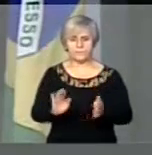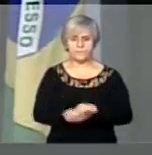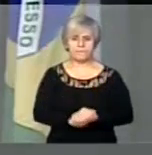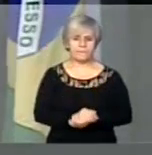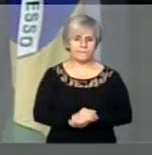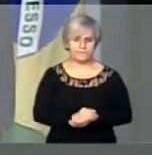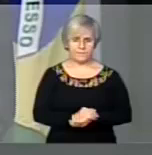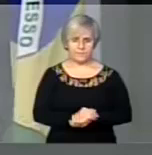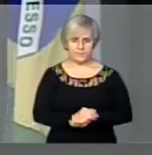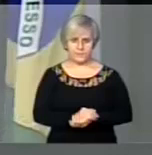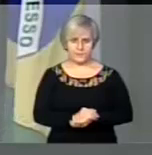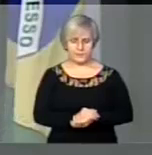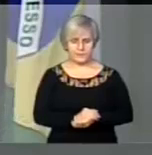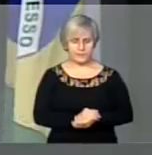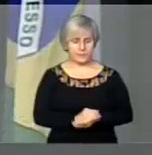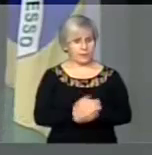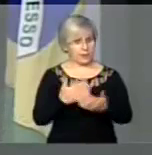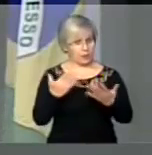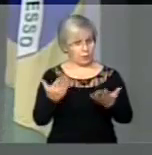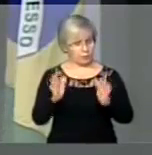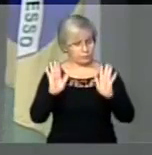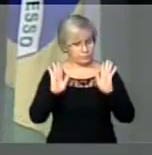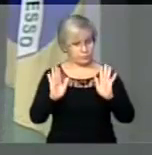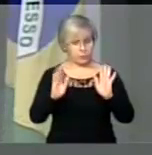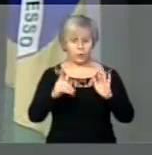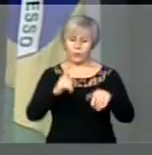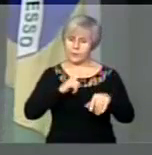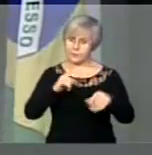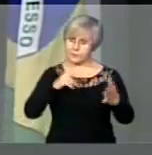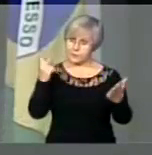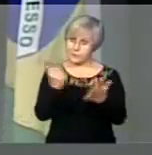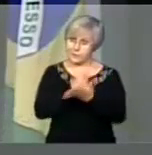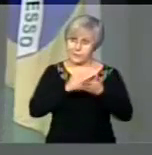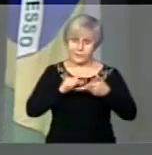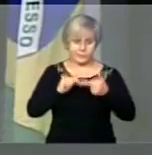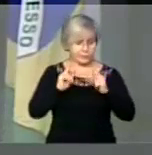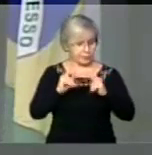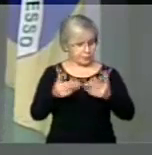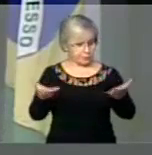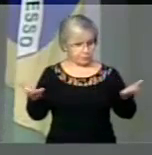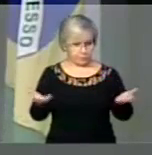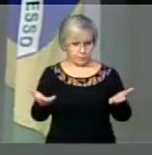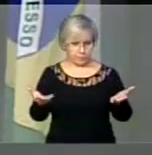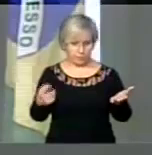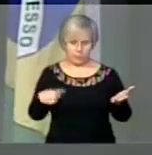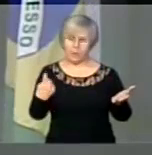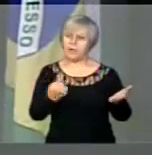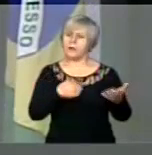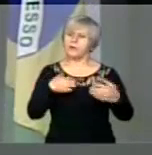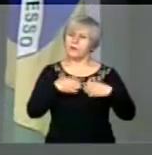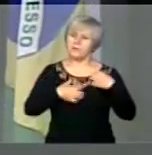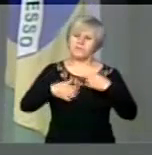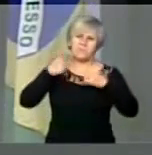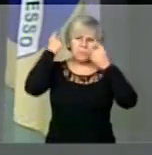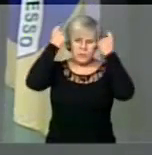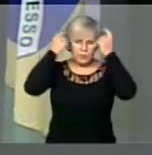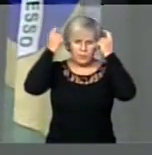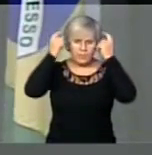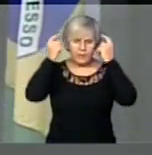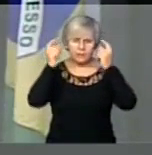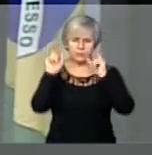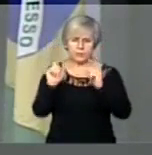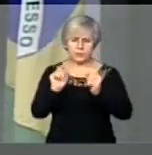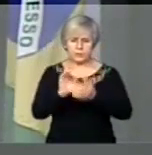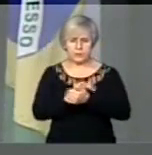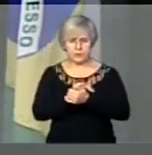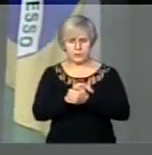Agora, quando se tem uma situação dessa, senhor ministro, a nossa preocupação enquanto parlamentar é que